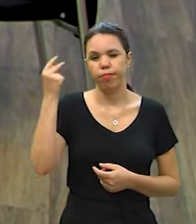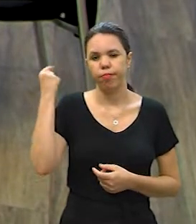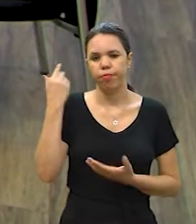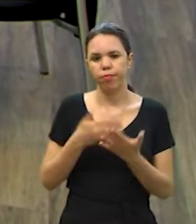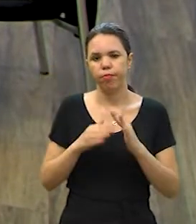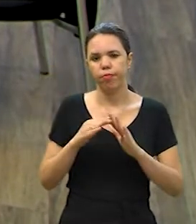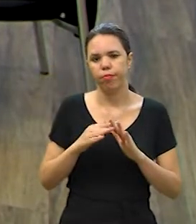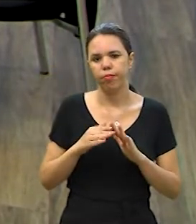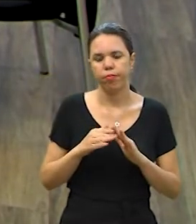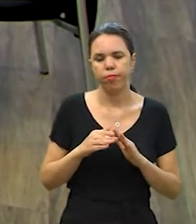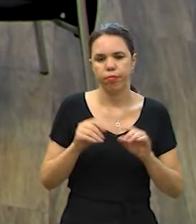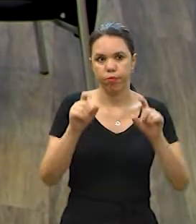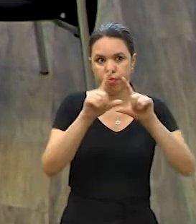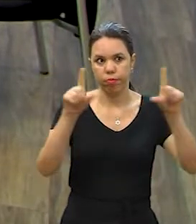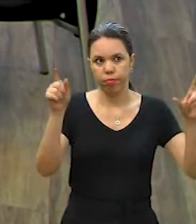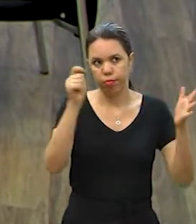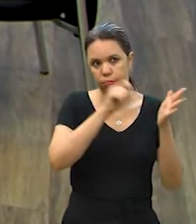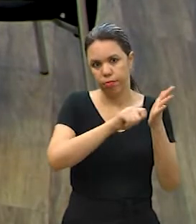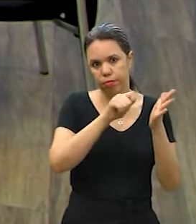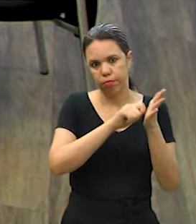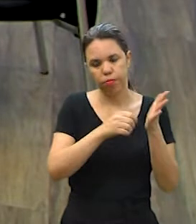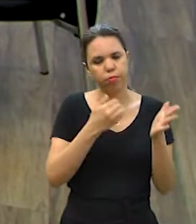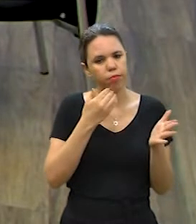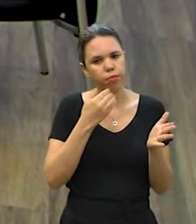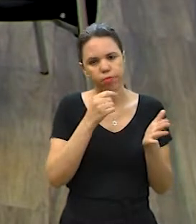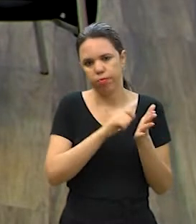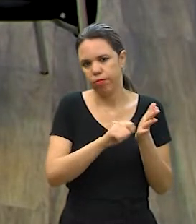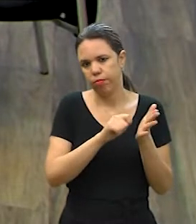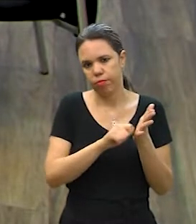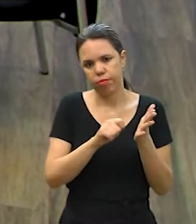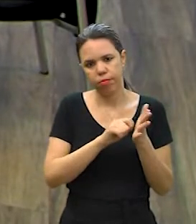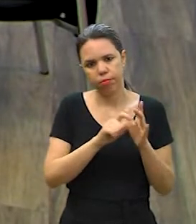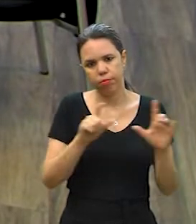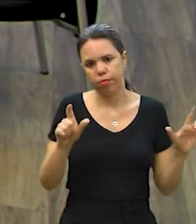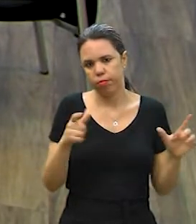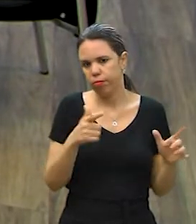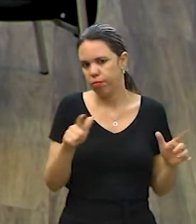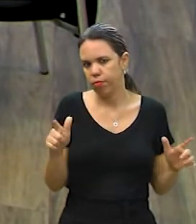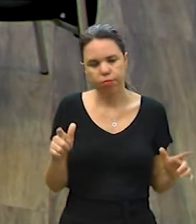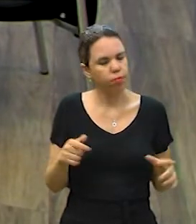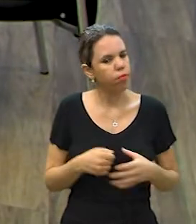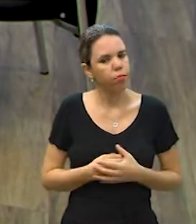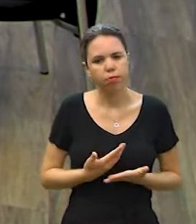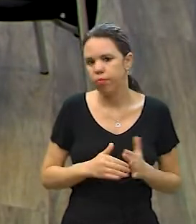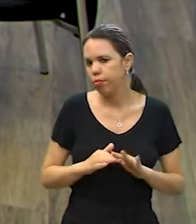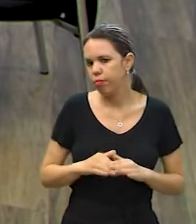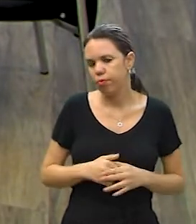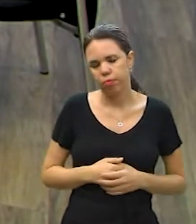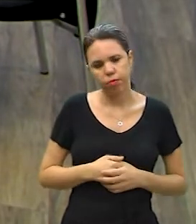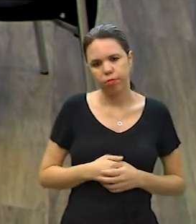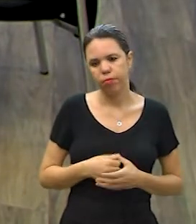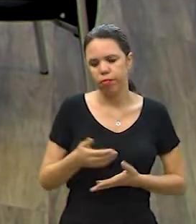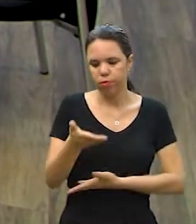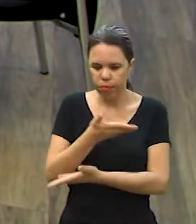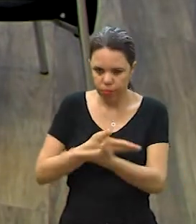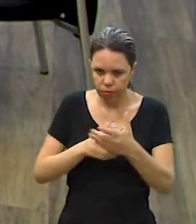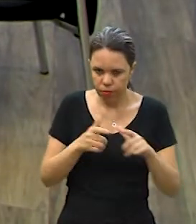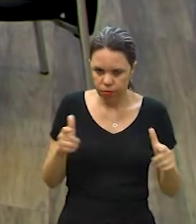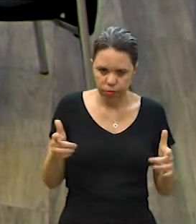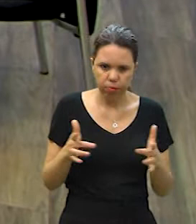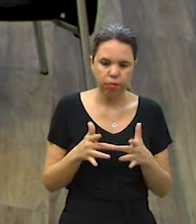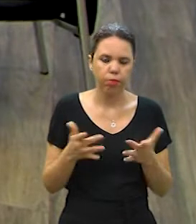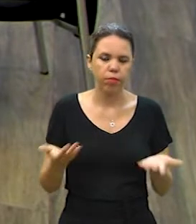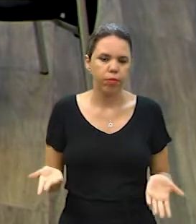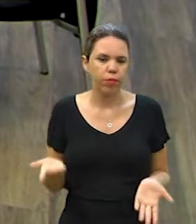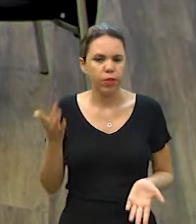o quadro negro, ele já não comporta muito espaço, não tem muito mais espaço nas escolas. Tem que ter uma interação maior. Exatamente. Então,